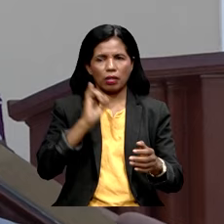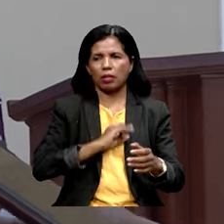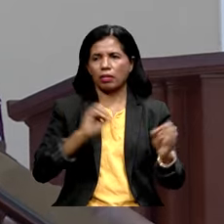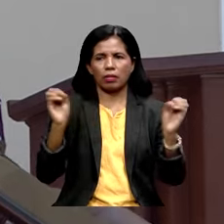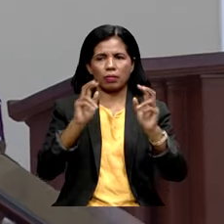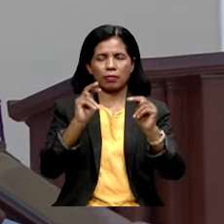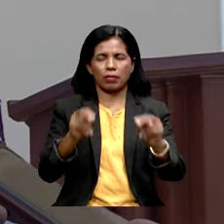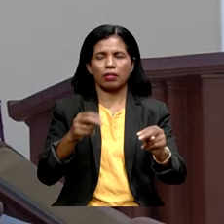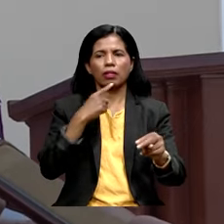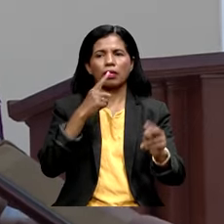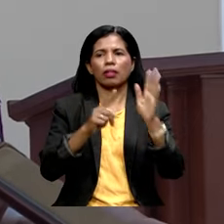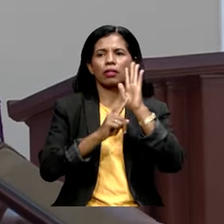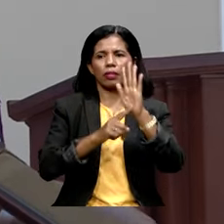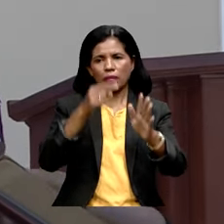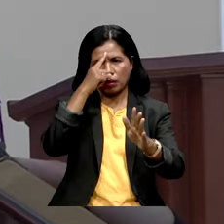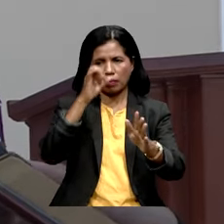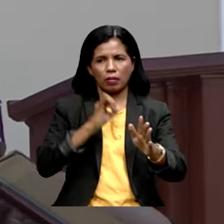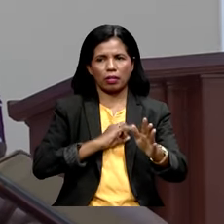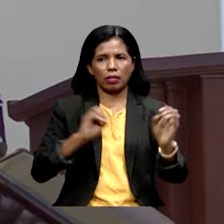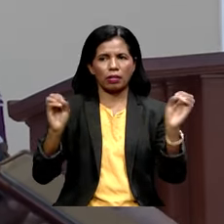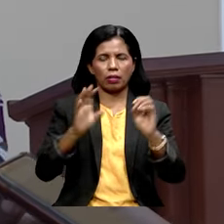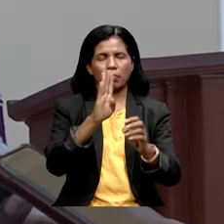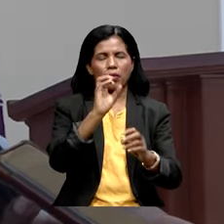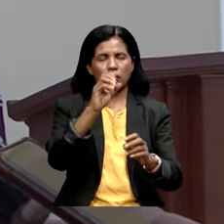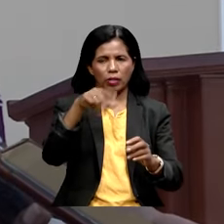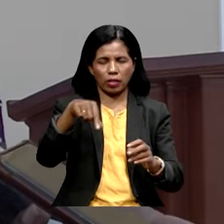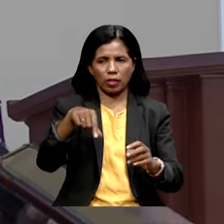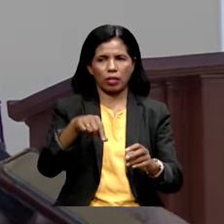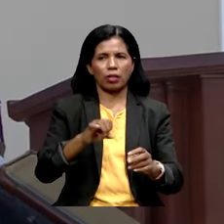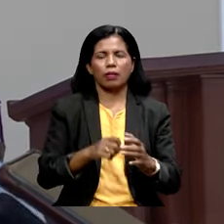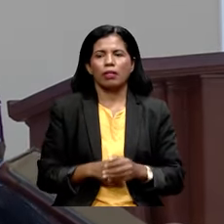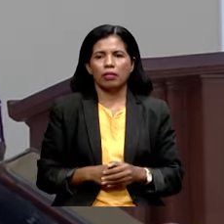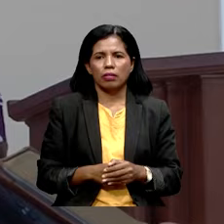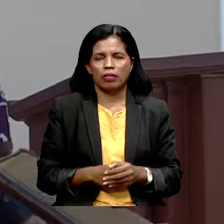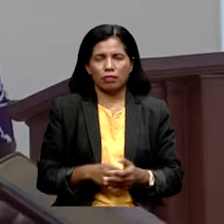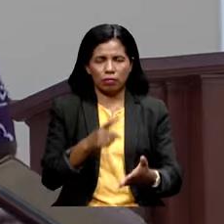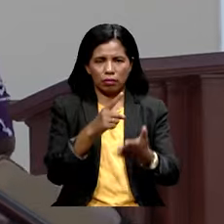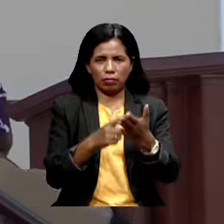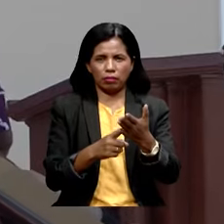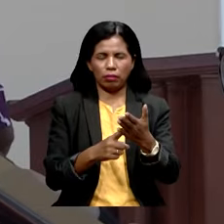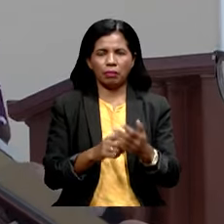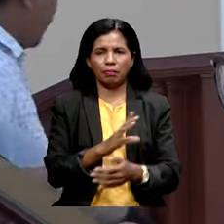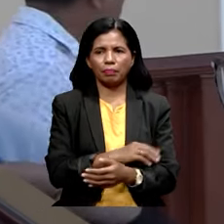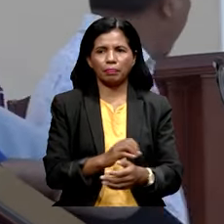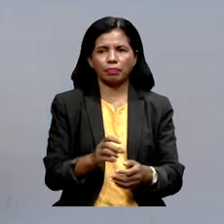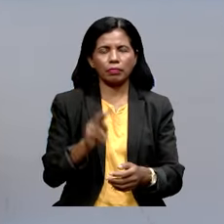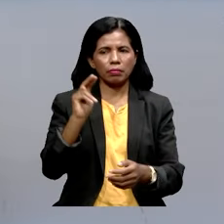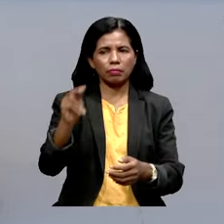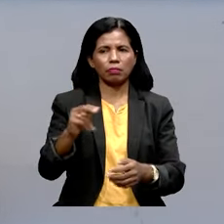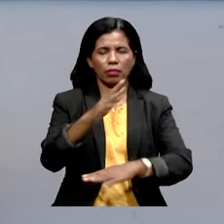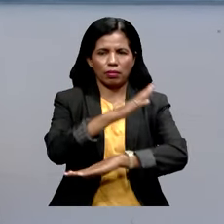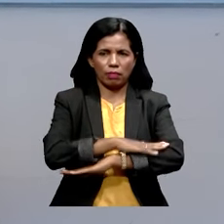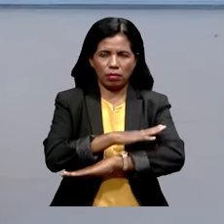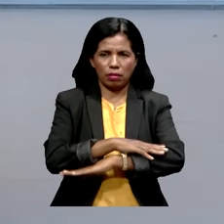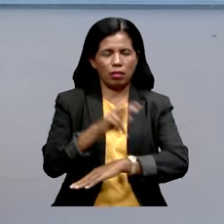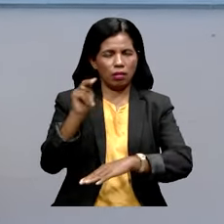es pronuncia ne tamba haula biukula ya hau niliman nebe saida ninia mesa altar